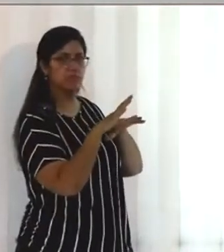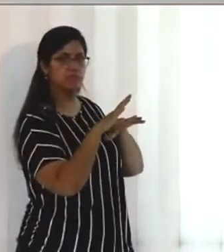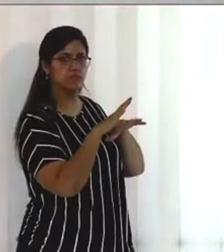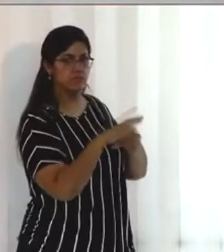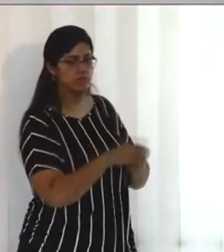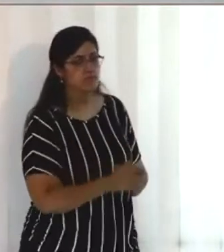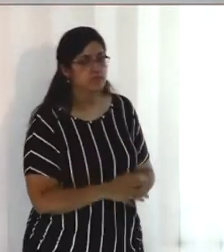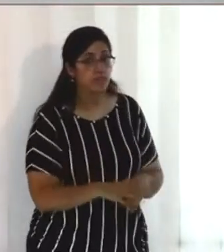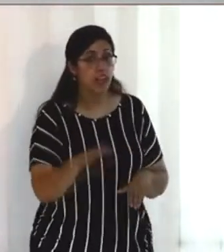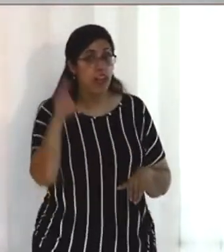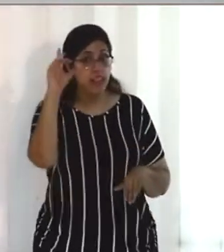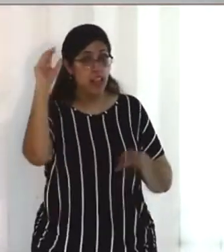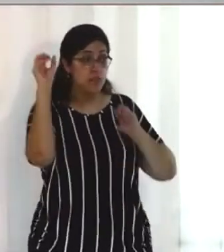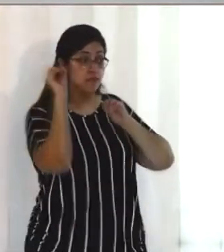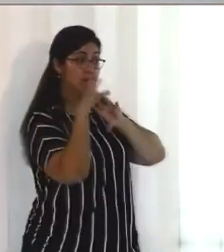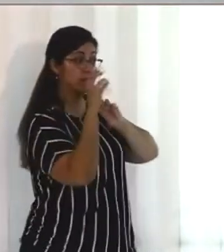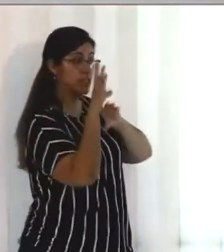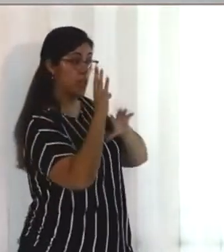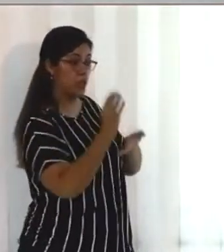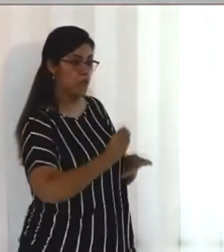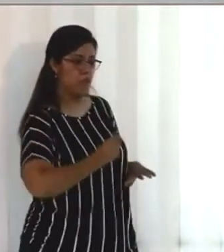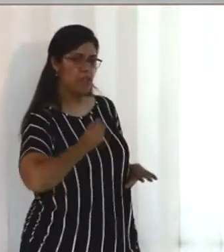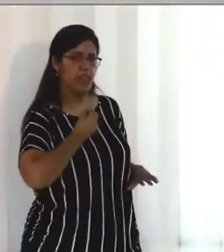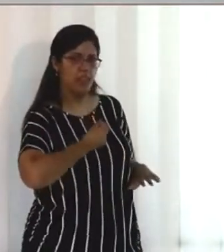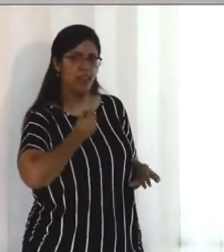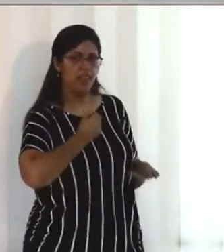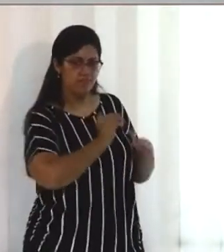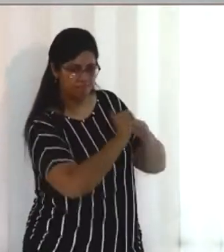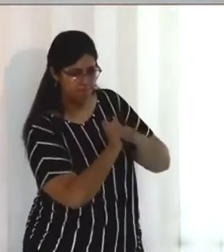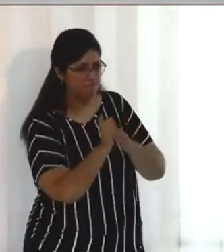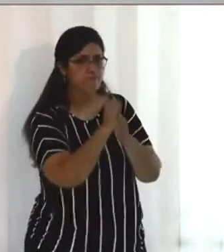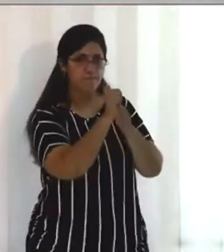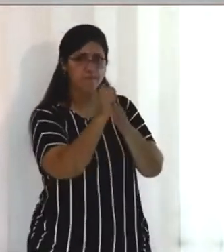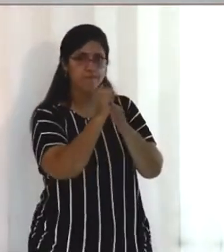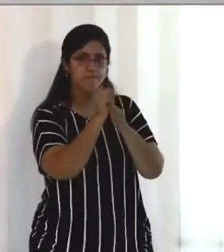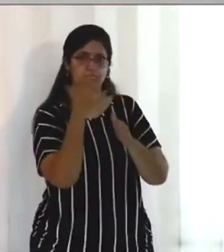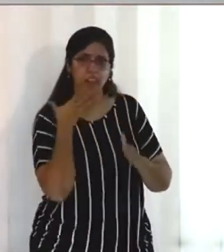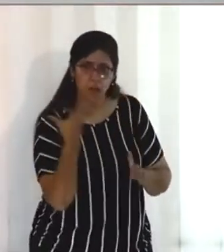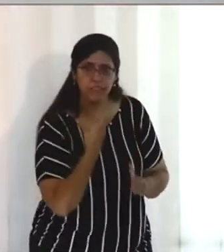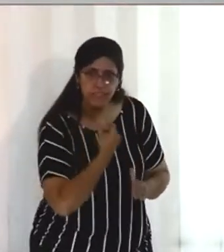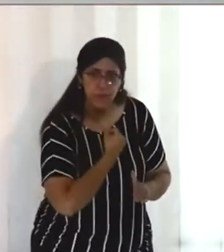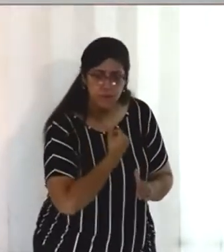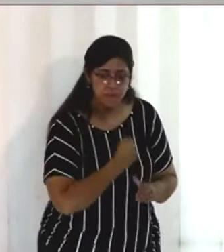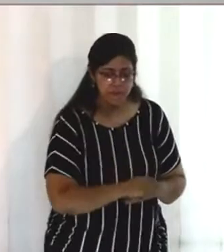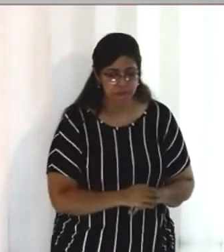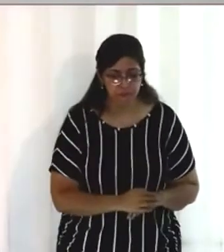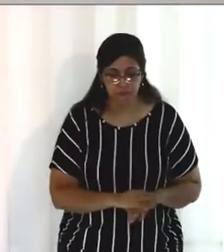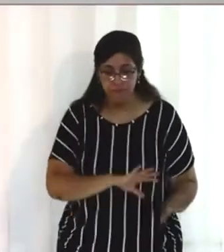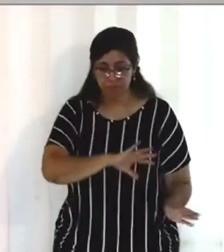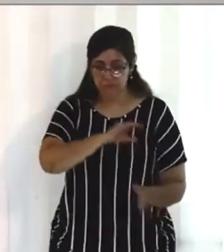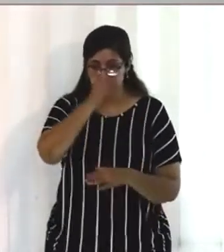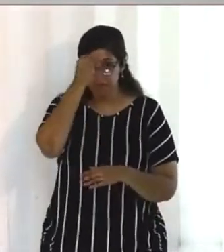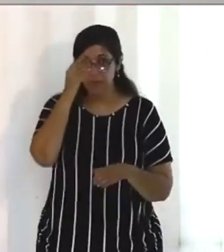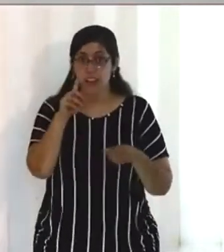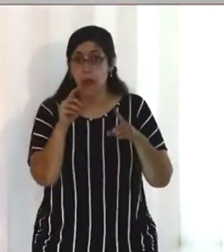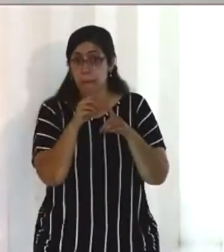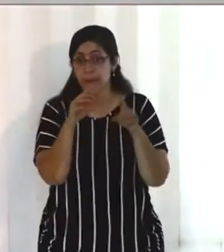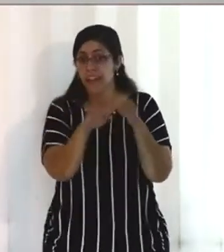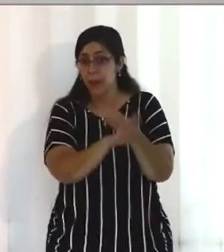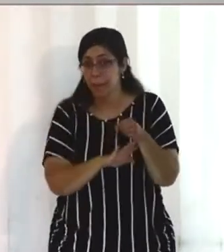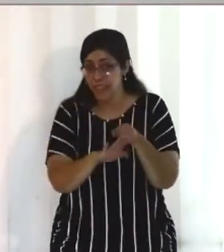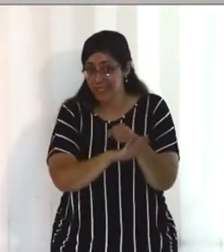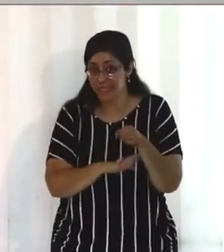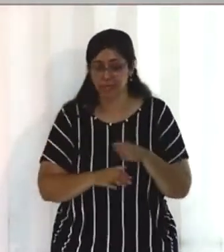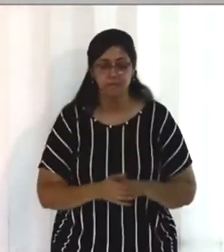instrução de vida, é uma direção de vida, de salvação. Por isso, nós também temos um pano de fundo histórico de